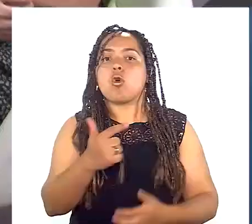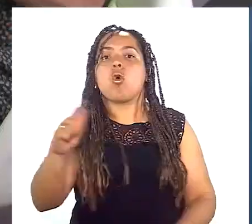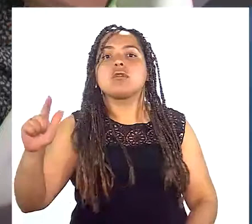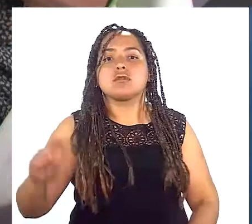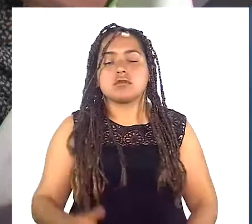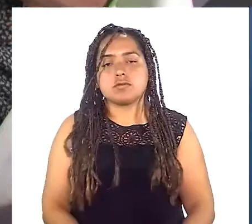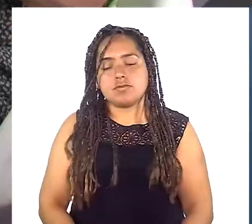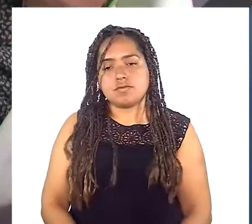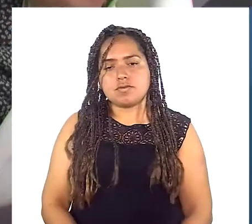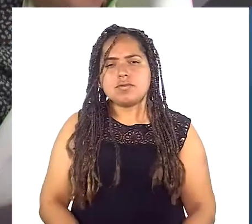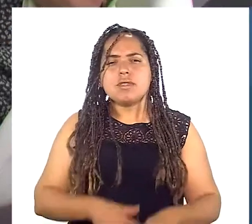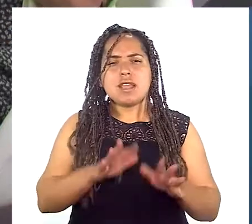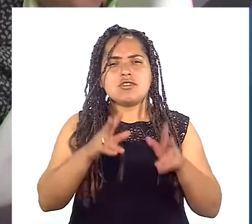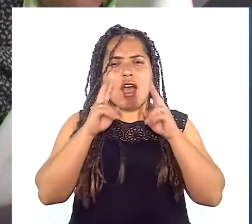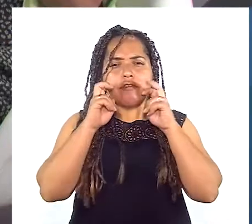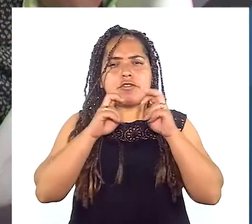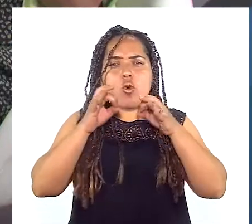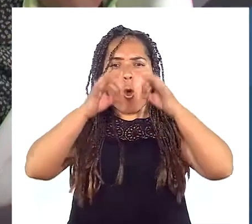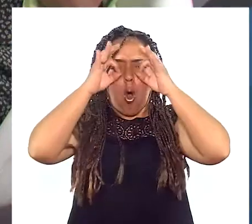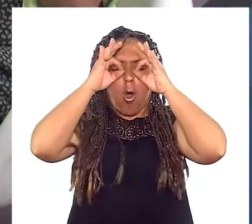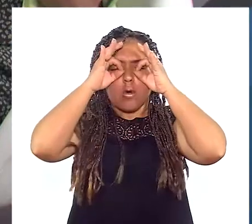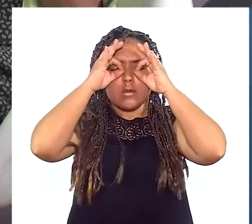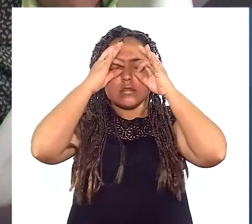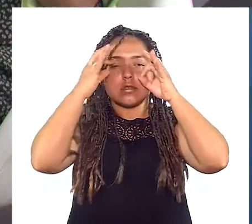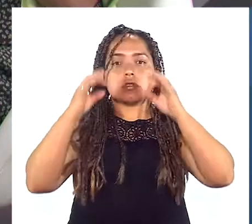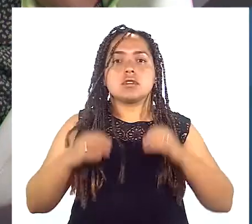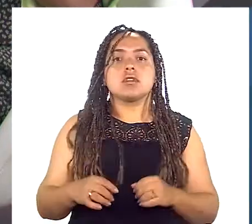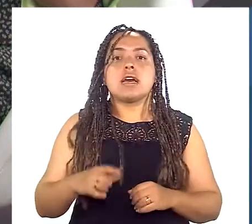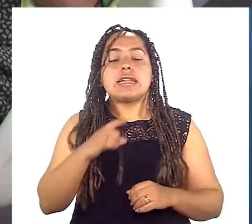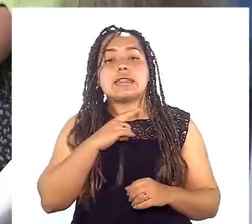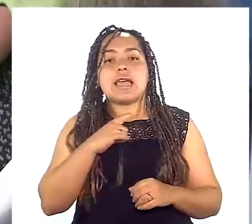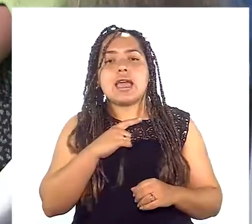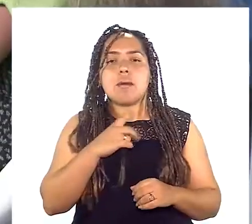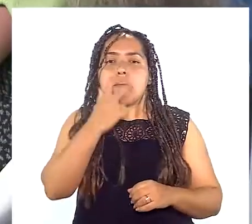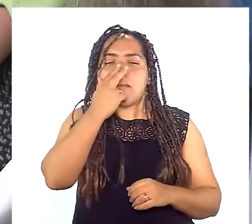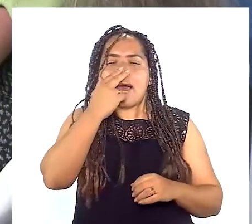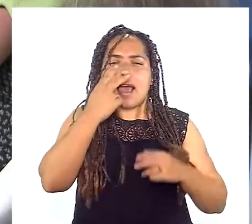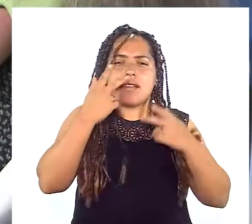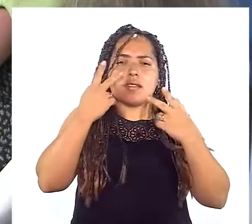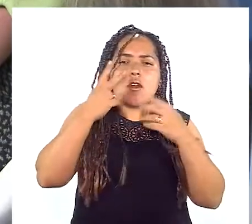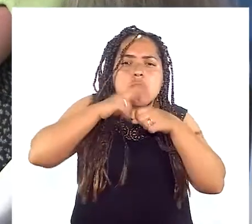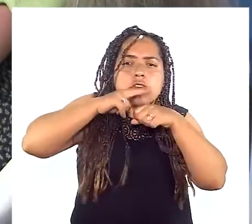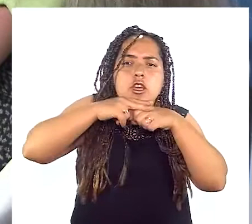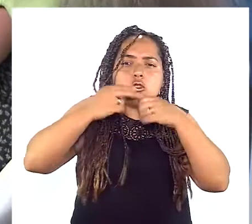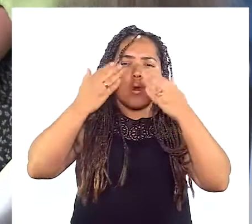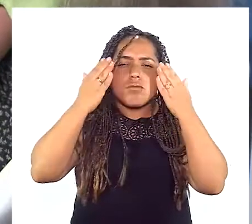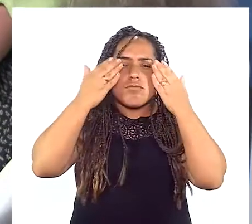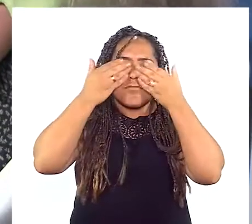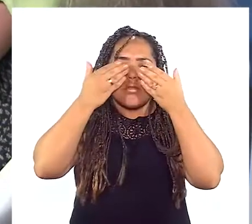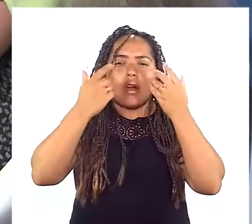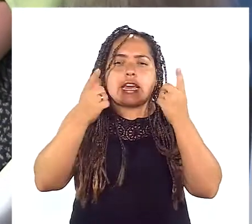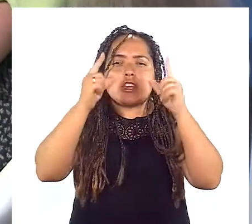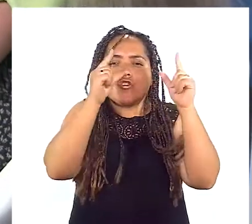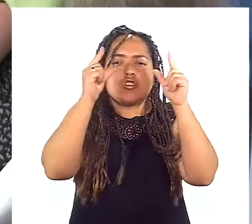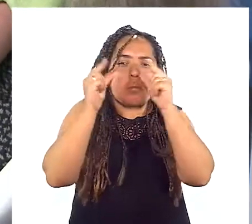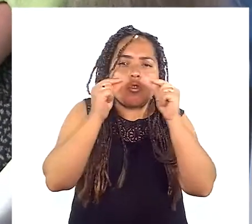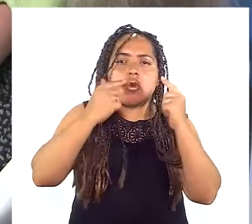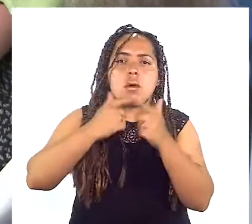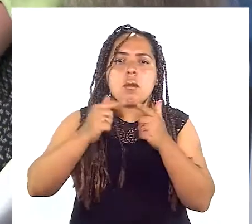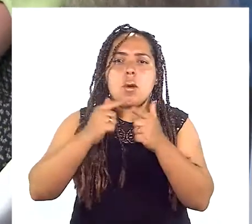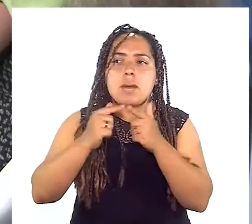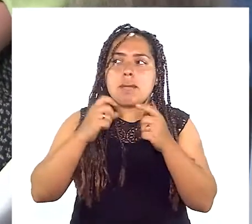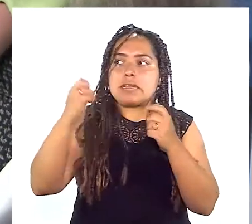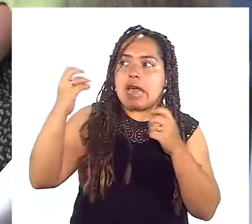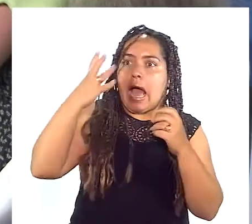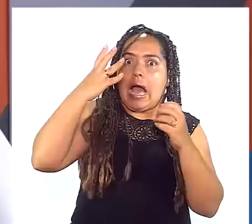A senhora já viu uns óculos que eles têm uma película que teoricamente diminuiria